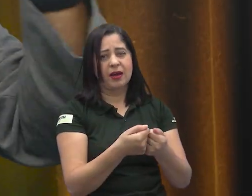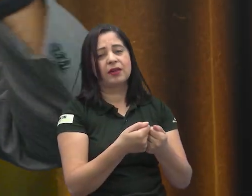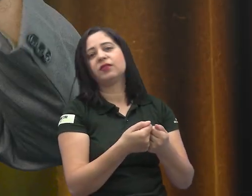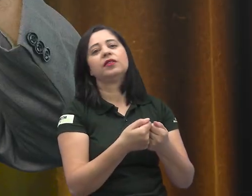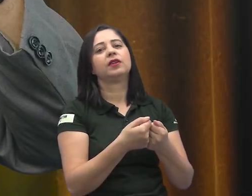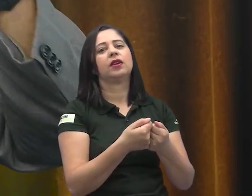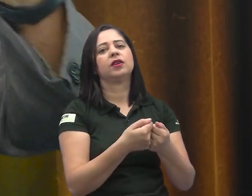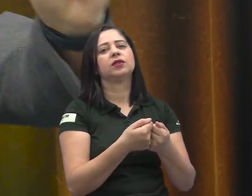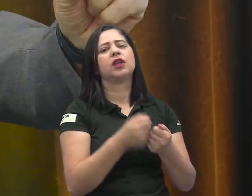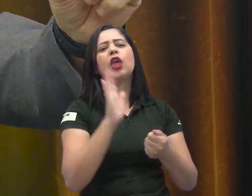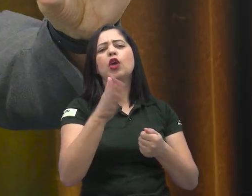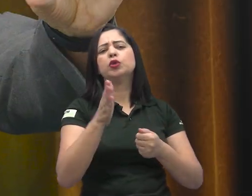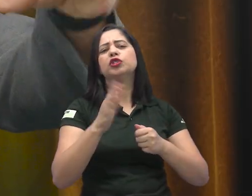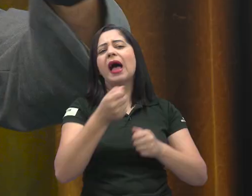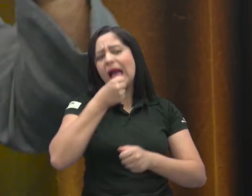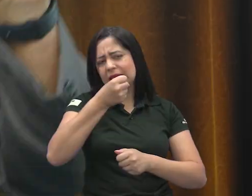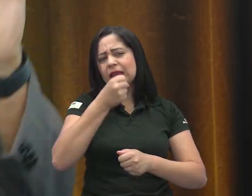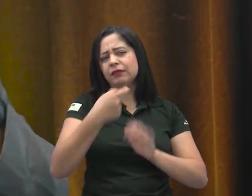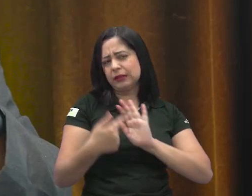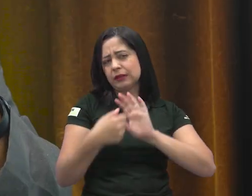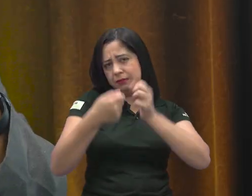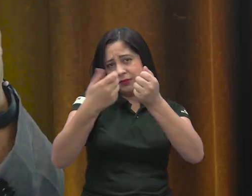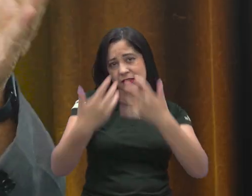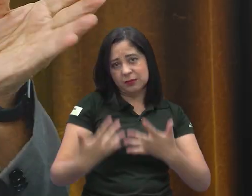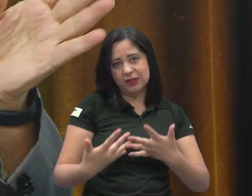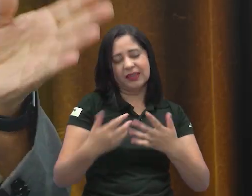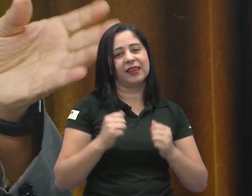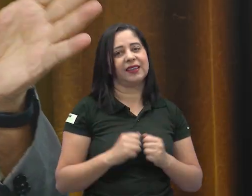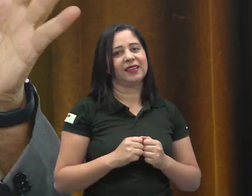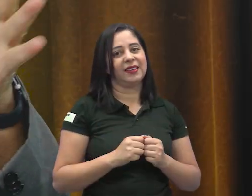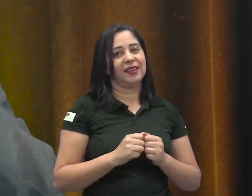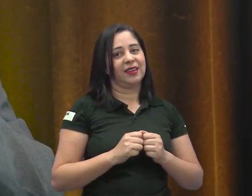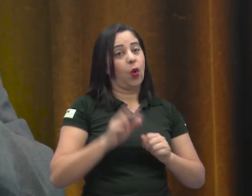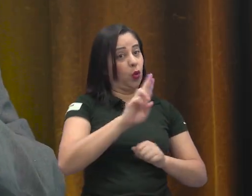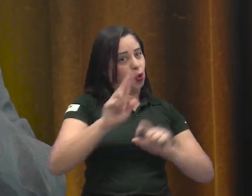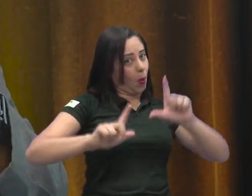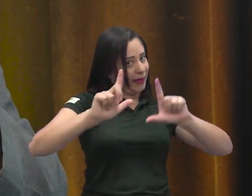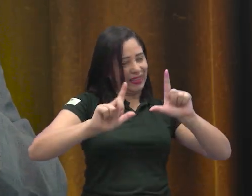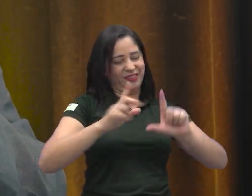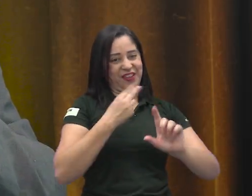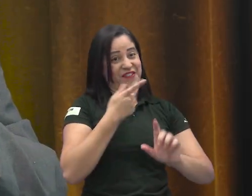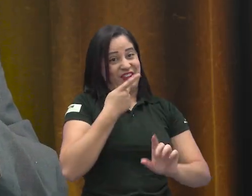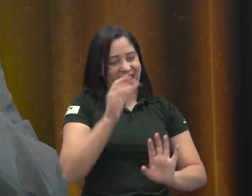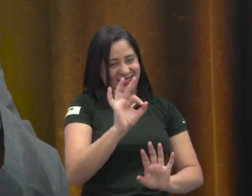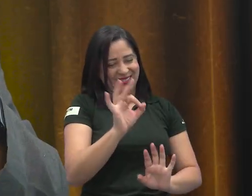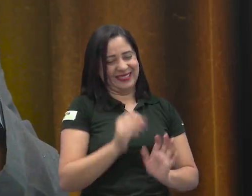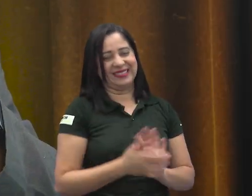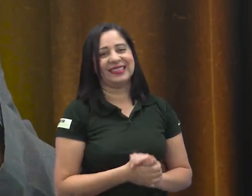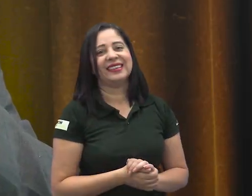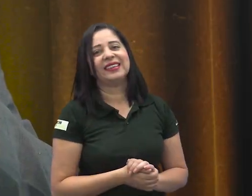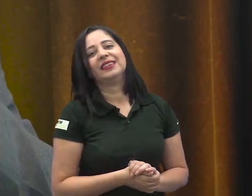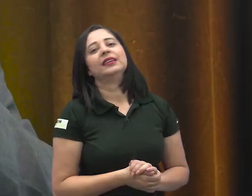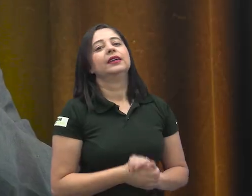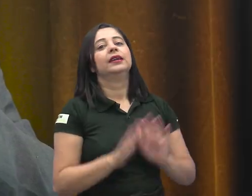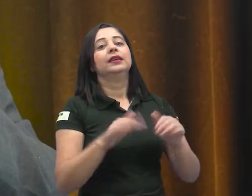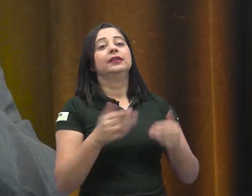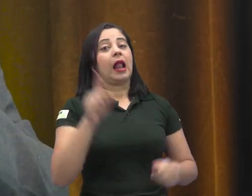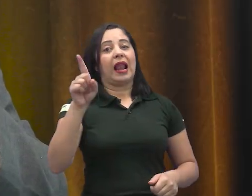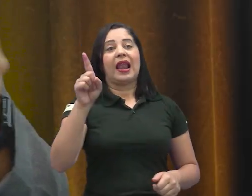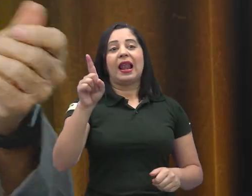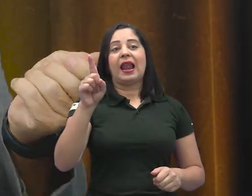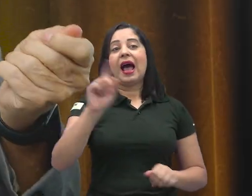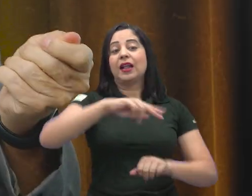fui numa TV uma vez falar sobre isso. Sim. Não pode falar o nome da TV. Então, o que acontece